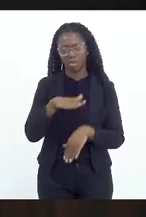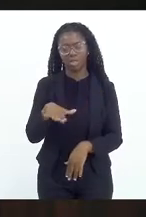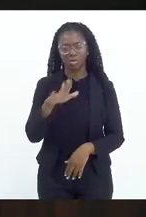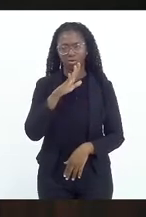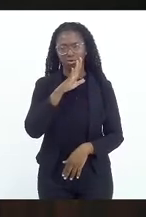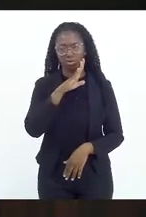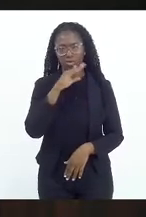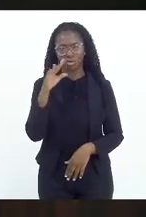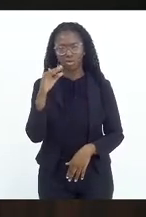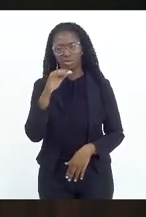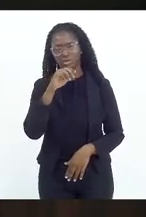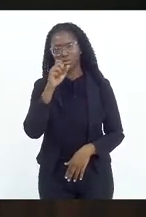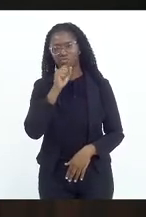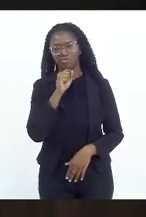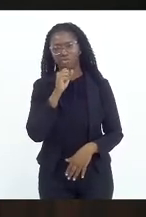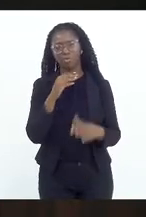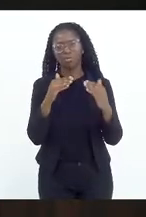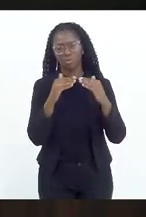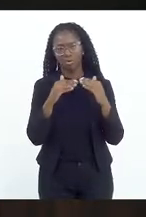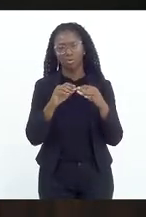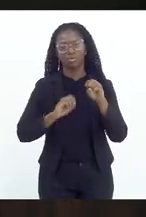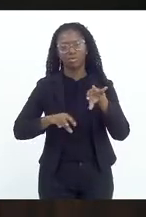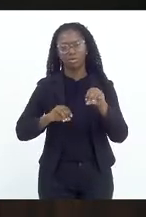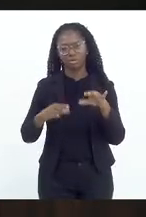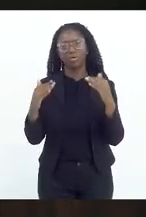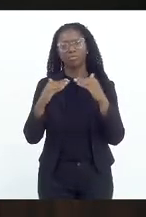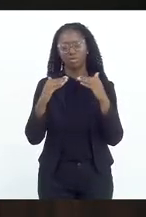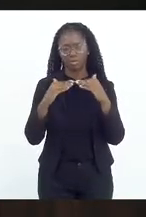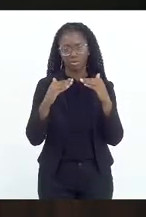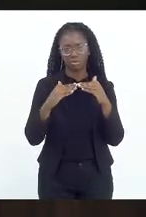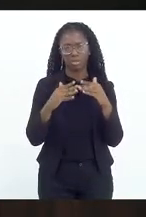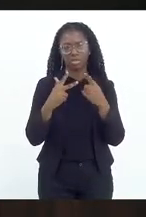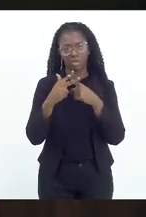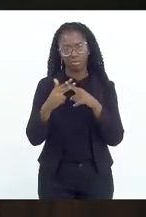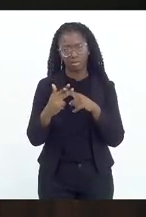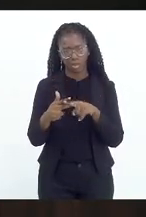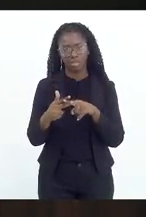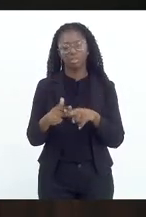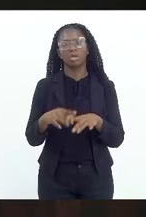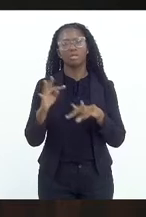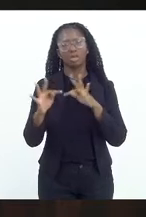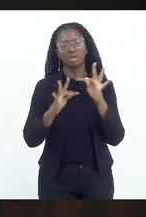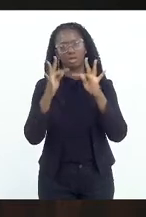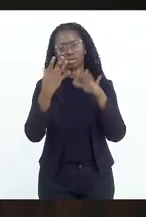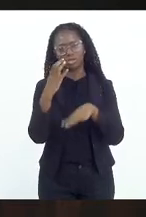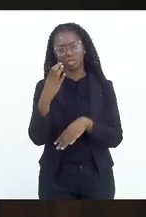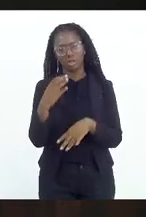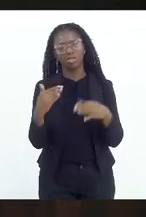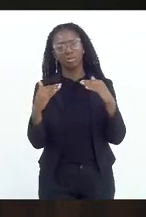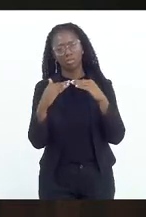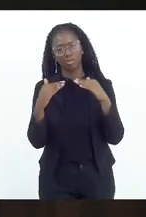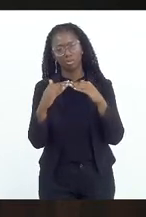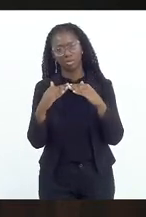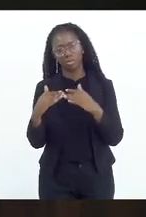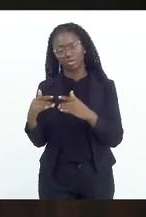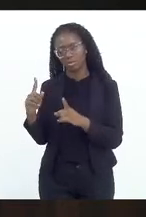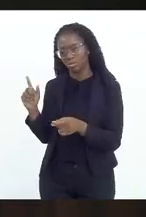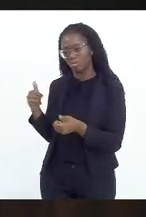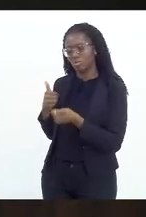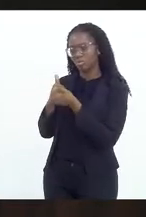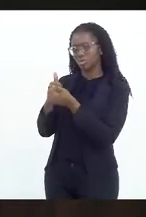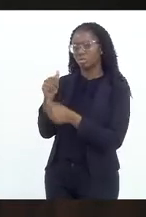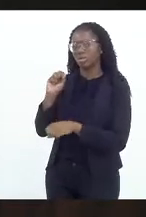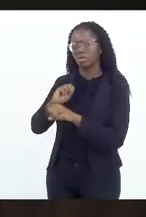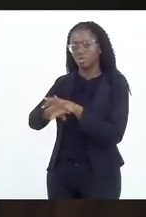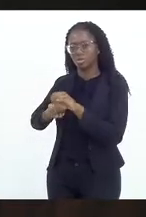favorável, de educação favorável com emendas. De ciência e tecnologia favorável com as emendas da Comissão de Educação. De